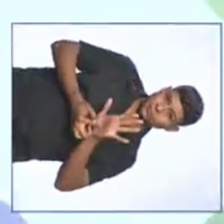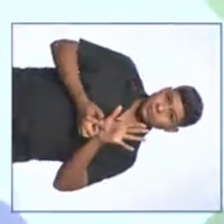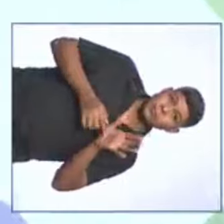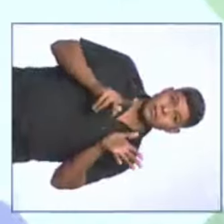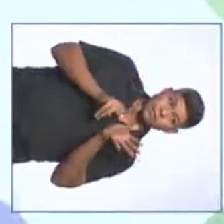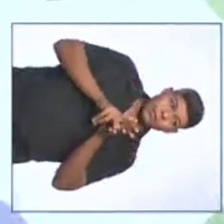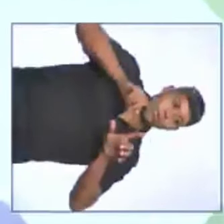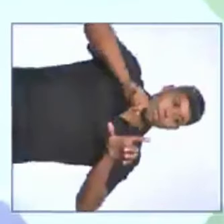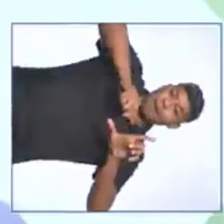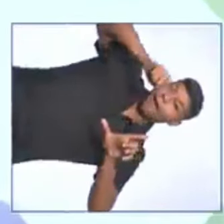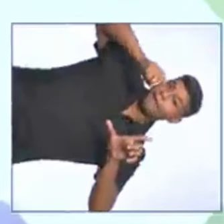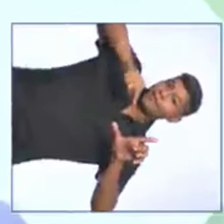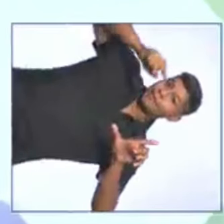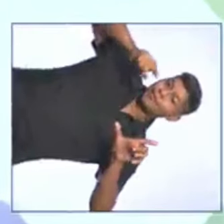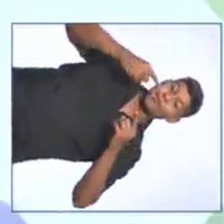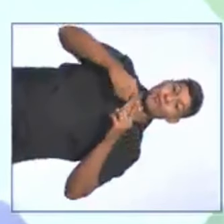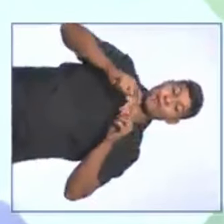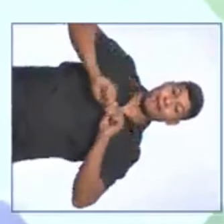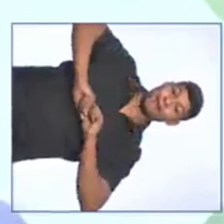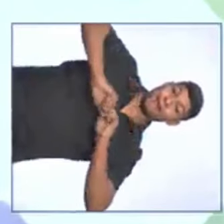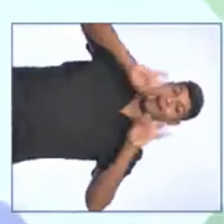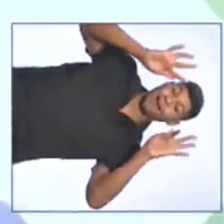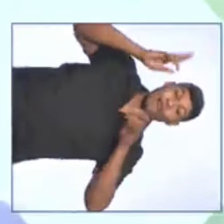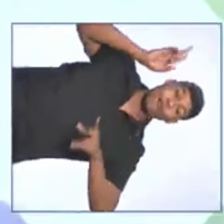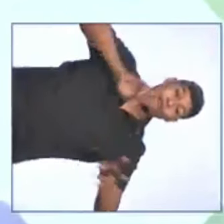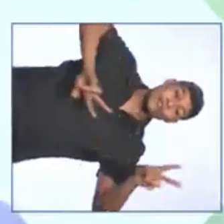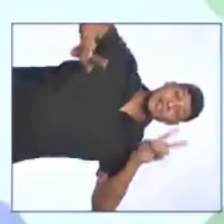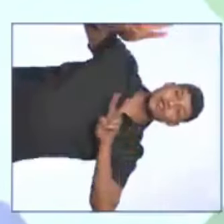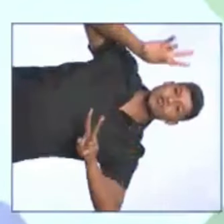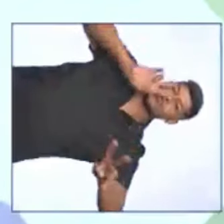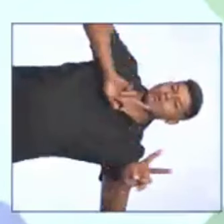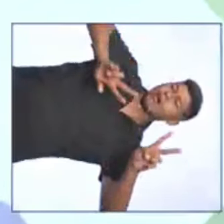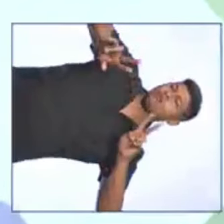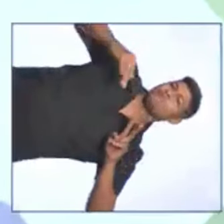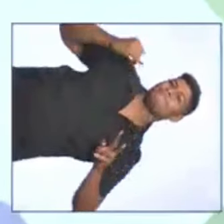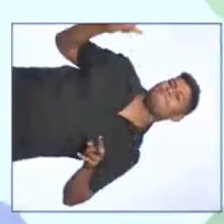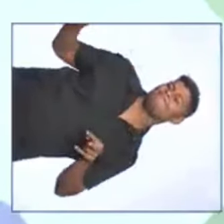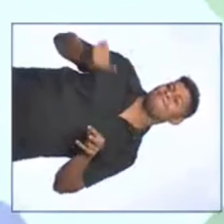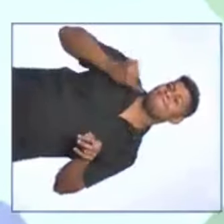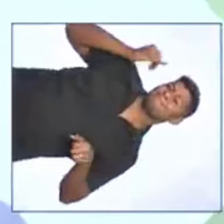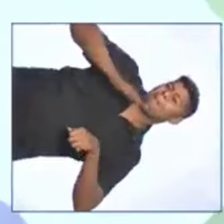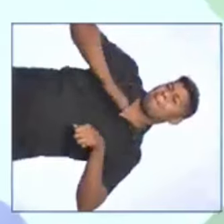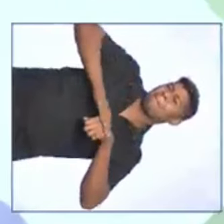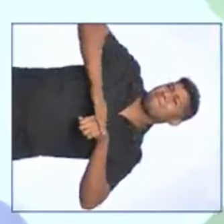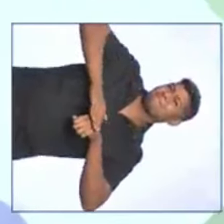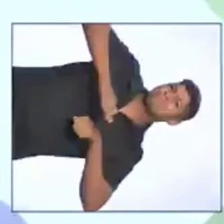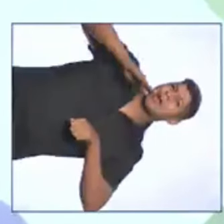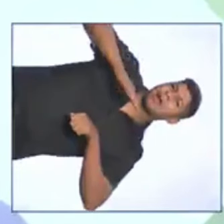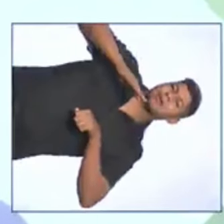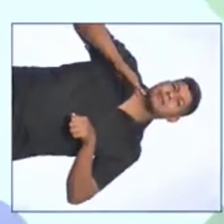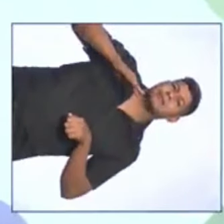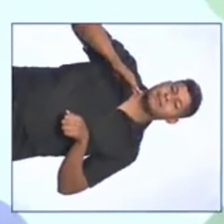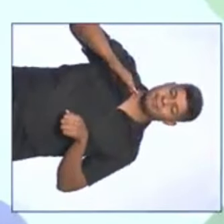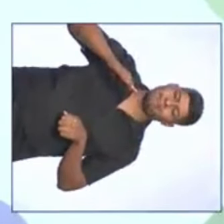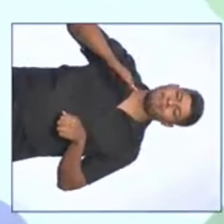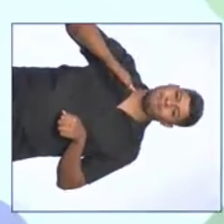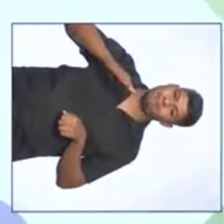gráfico, porque é muito claro para a gente que o visual é muito mais claro do que a gente ficar lendo números.